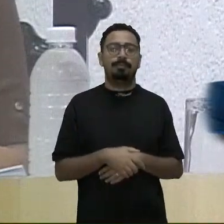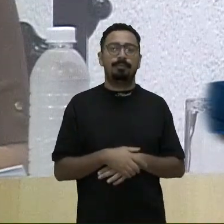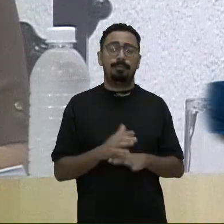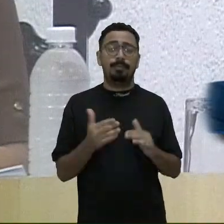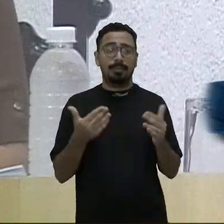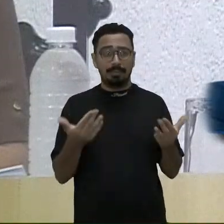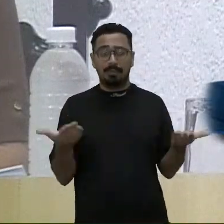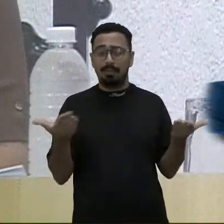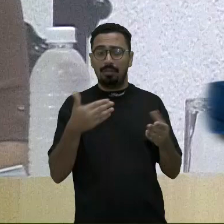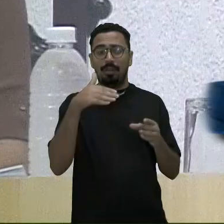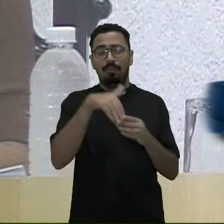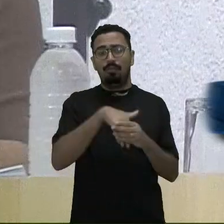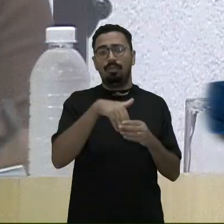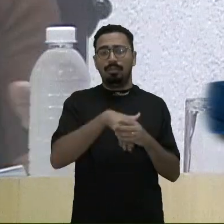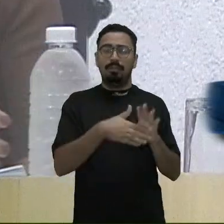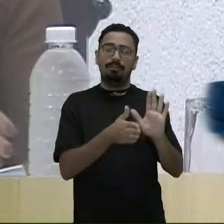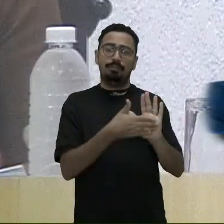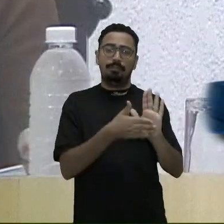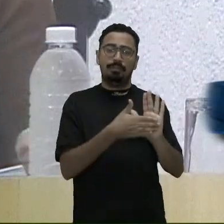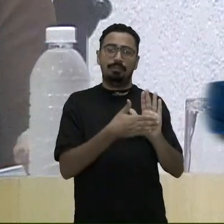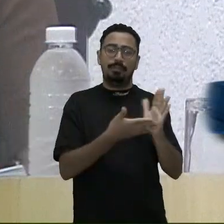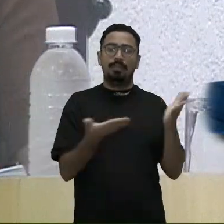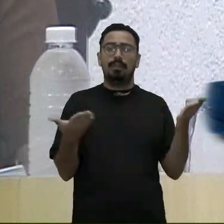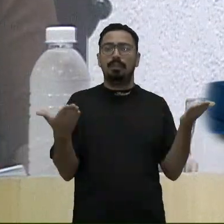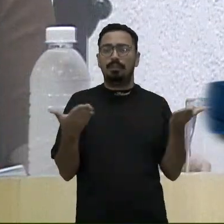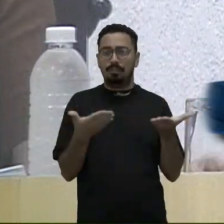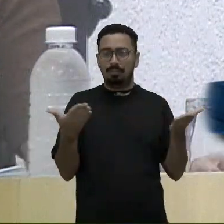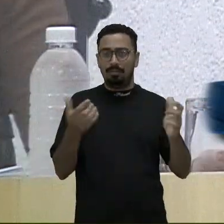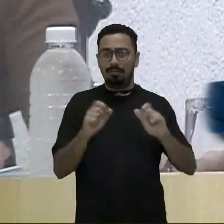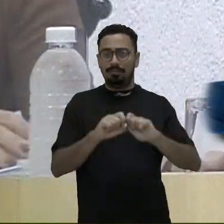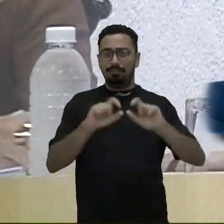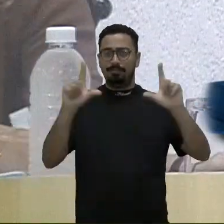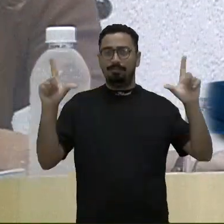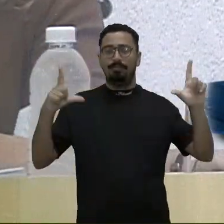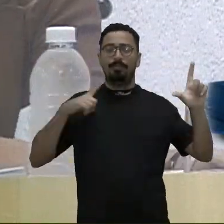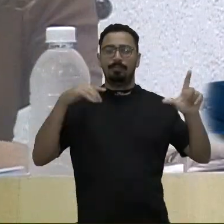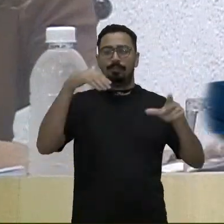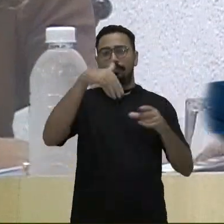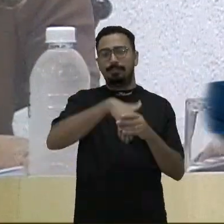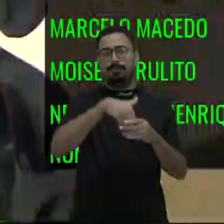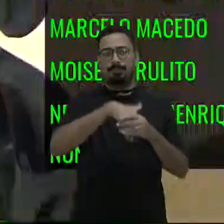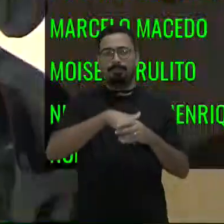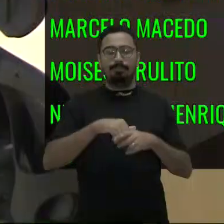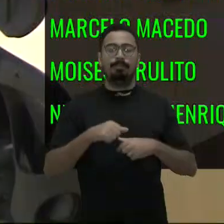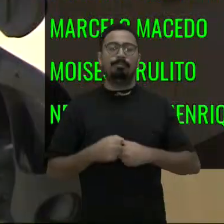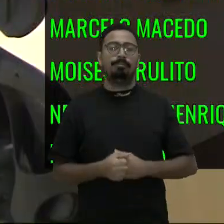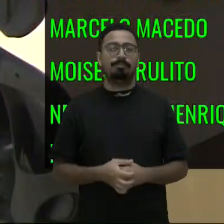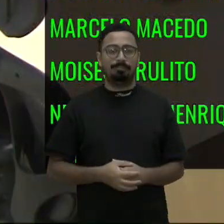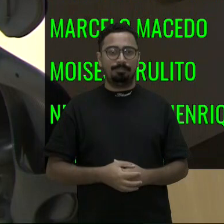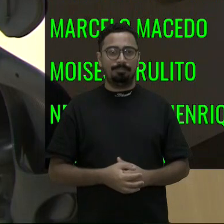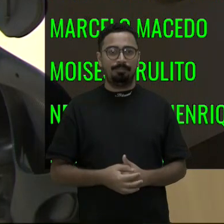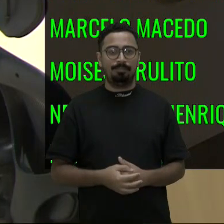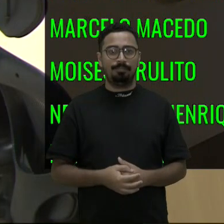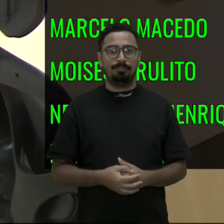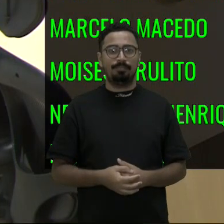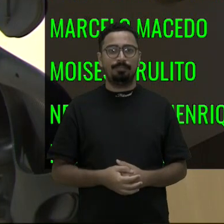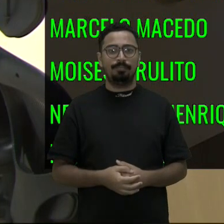Então vamos à votação da proposição. Mesa, a favor, abrir o painel para a votação.